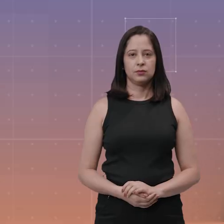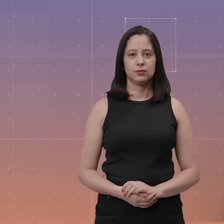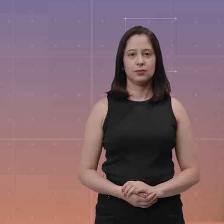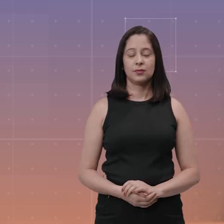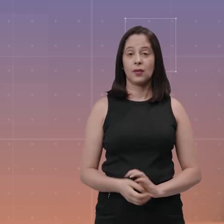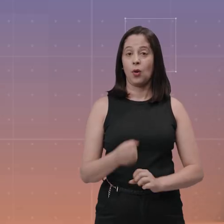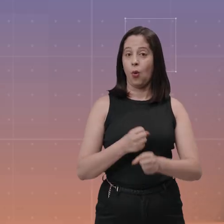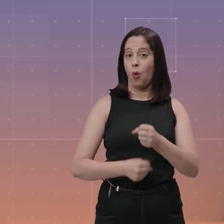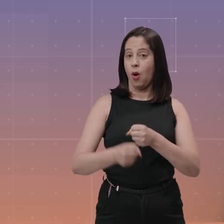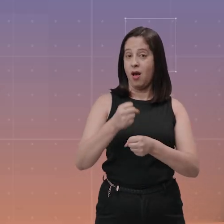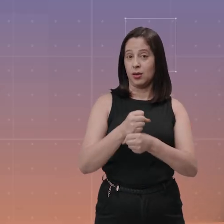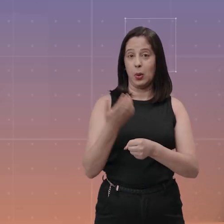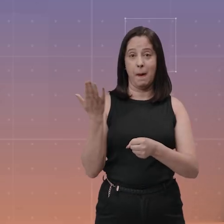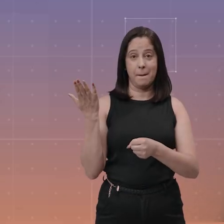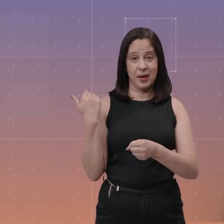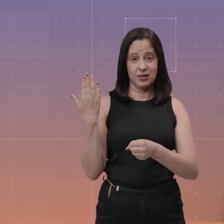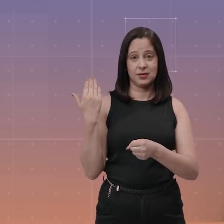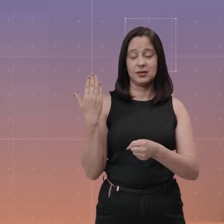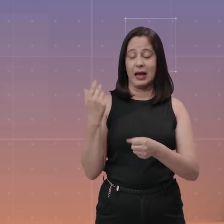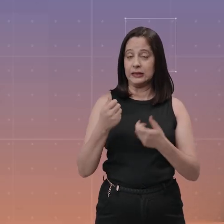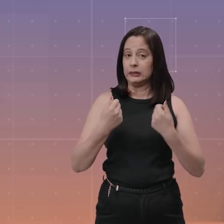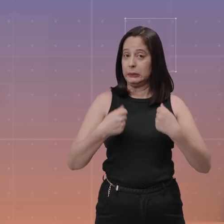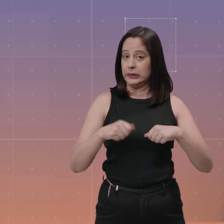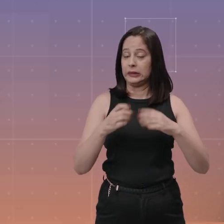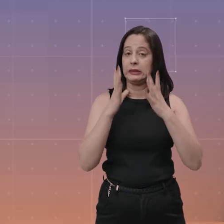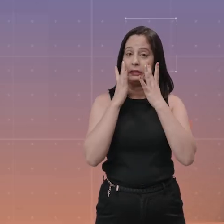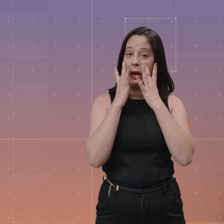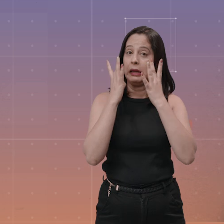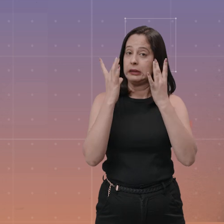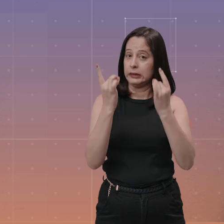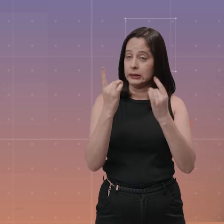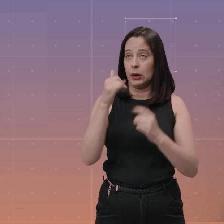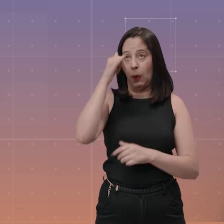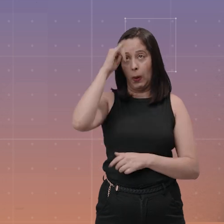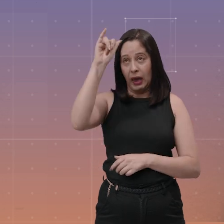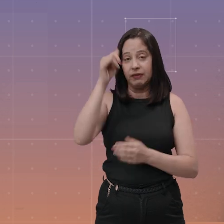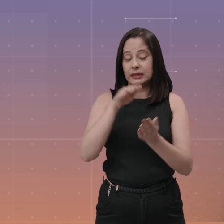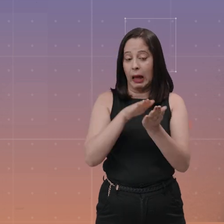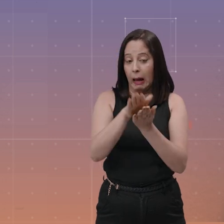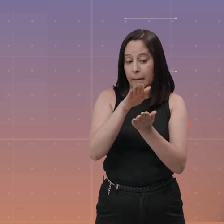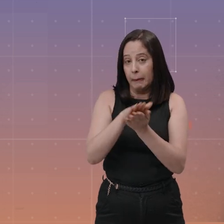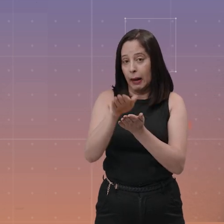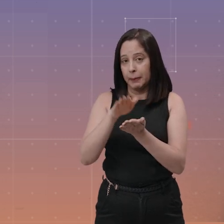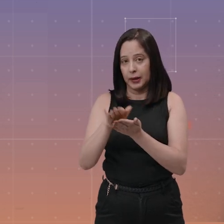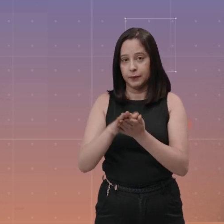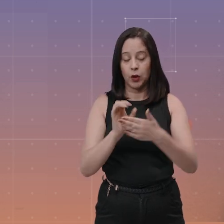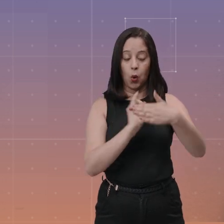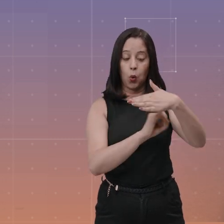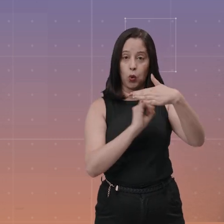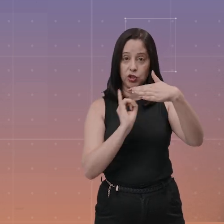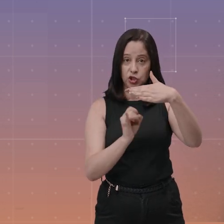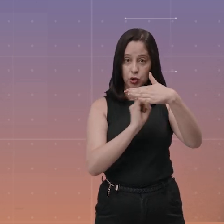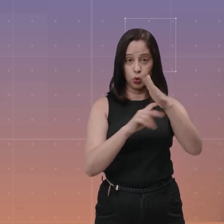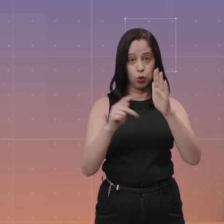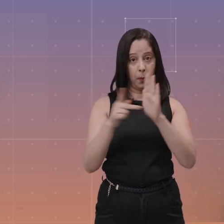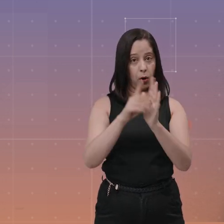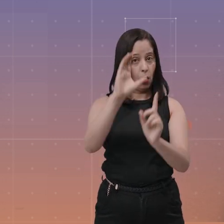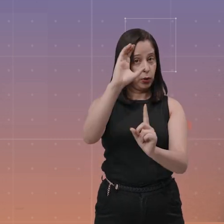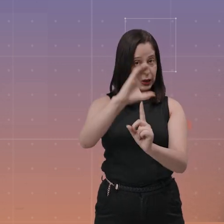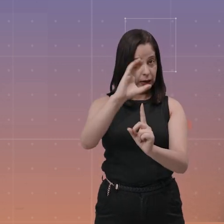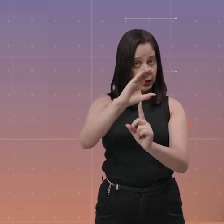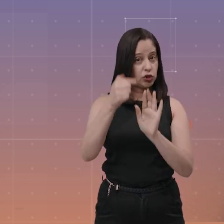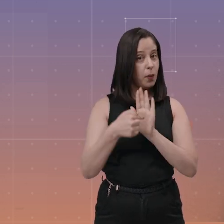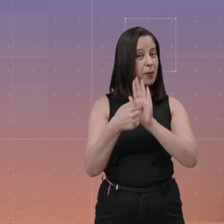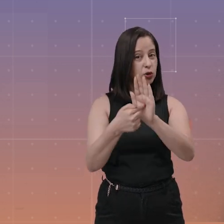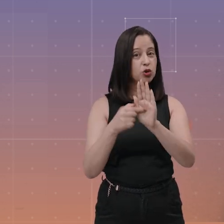Ano passado também foi ano de muita atenção ao bolso, viu? Um estudo do Instituto Brasileiro de Defesa do Consumidor mostrou que